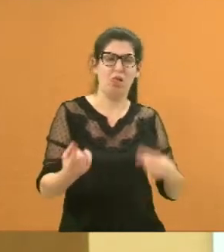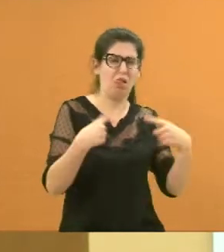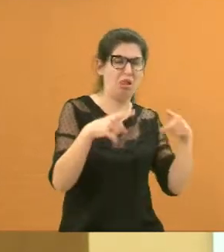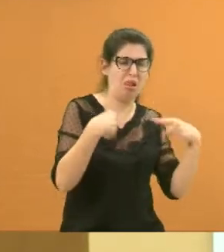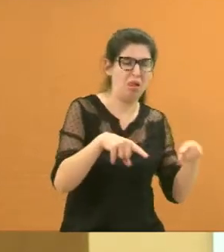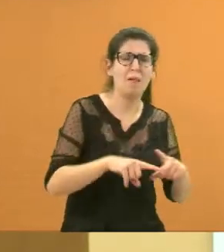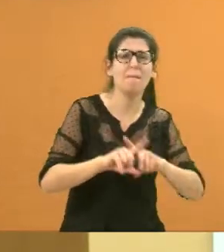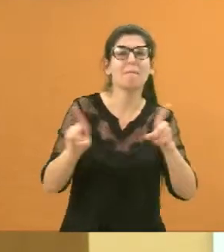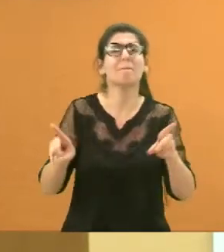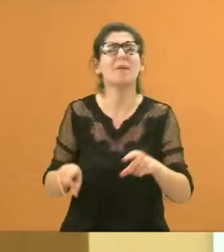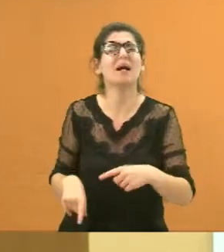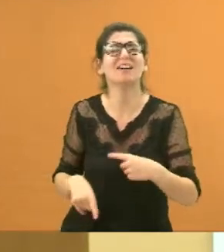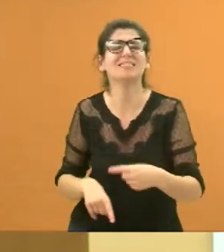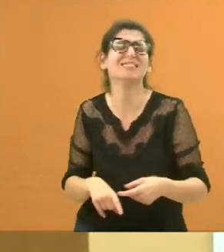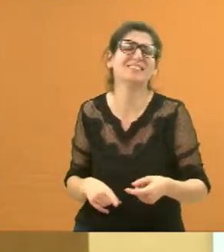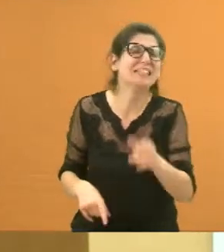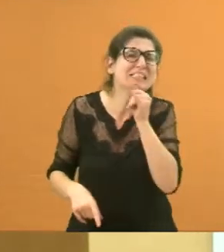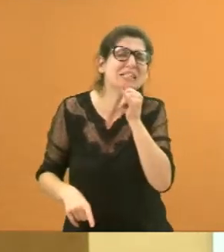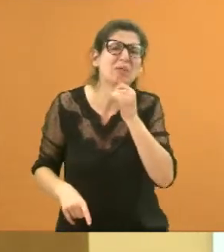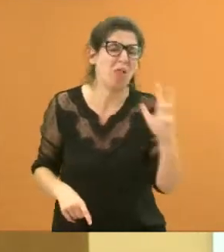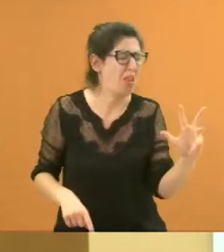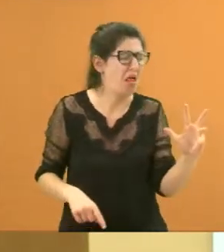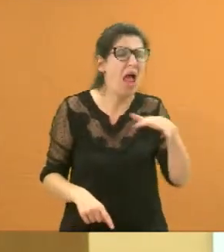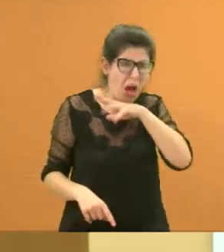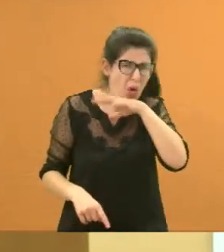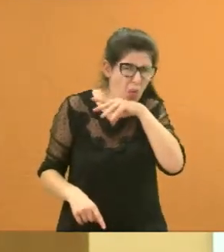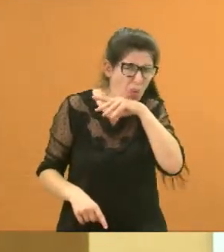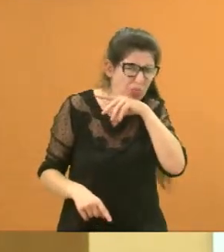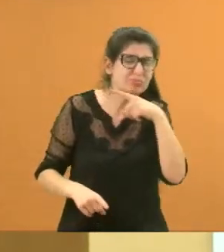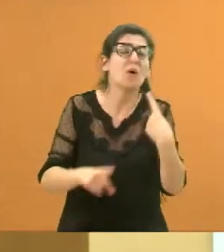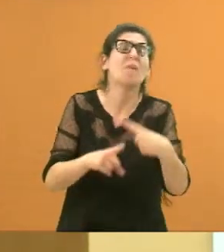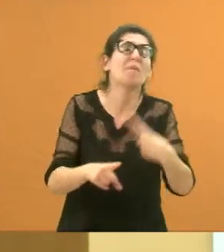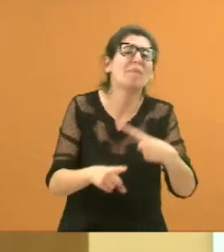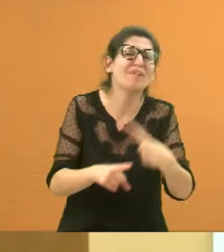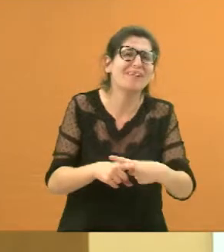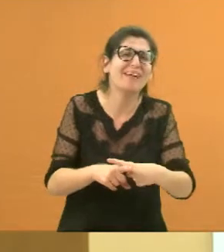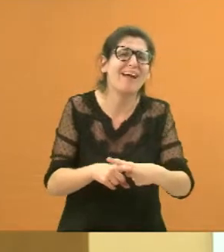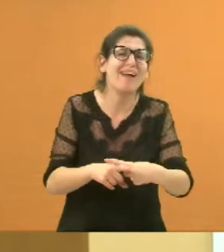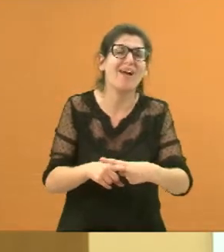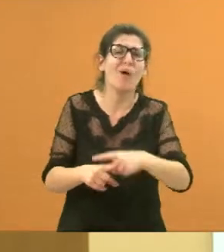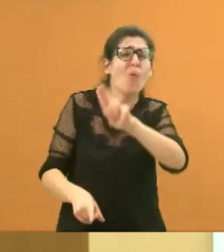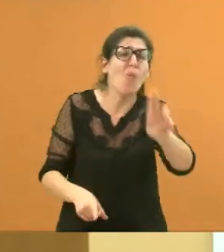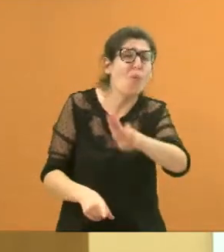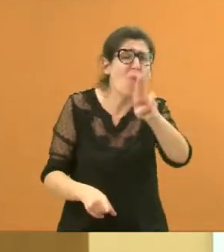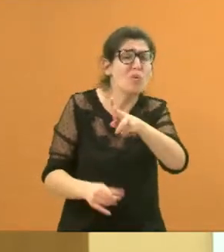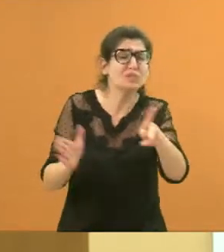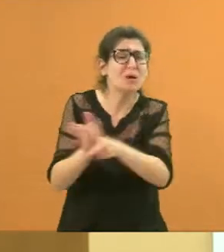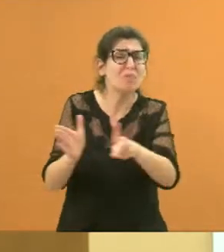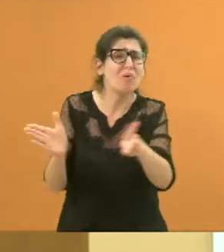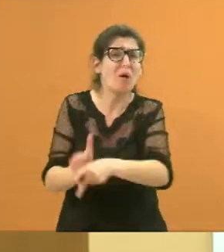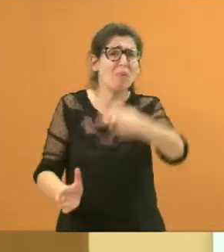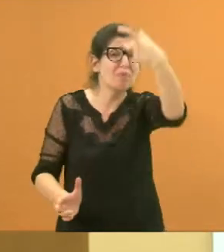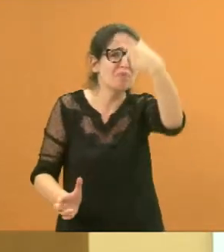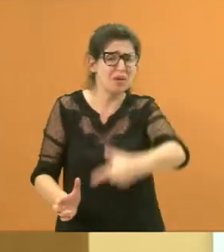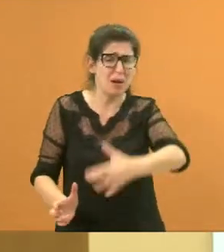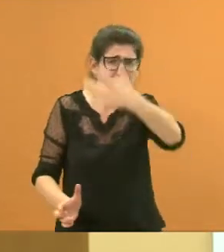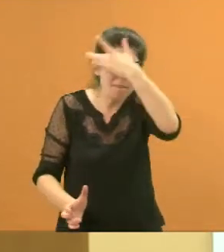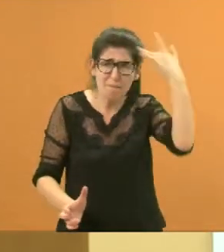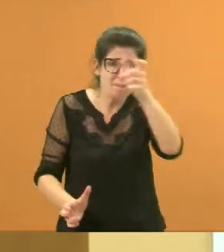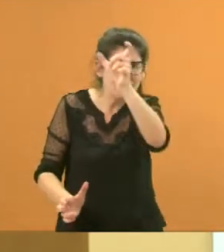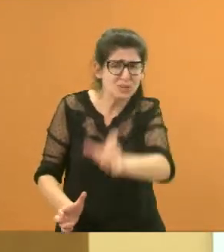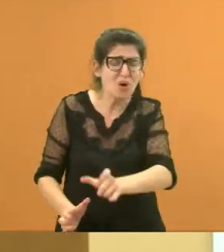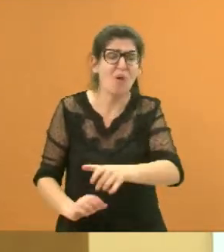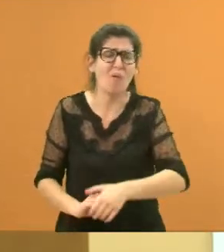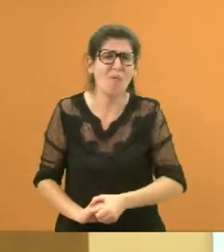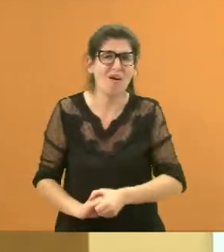mundo quer usar a imagem do Lula? Então... eu falo, o Brasil é lúdico, né? O Brasil é lúdico, né? Não dá para entender, tem hora que a gente dá risada,